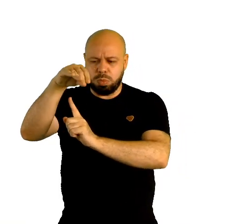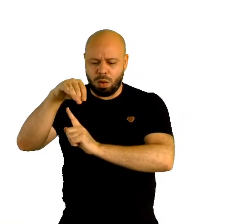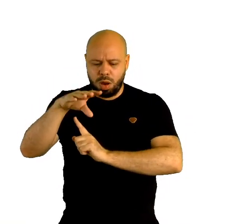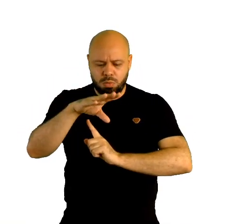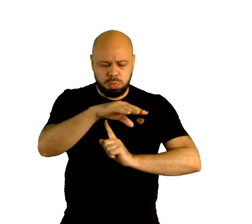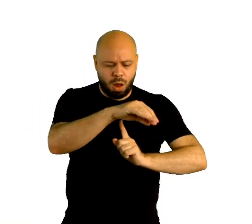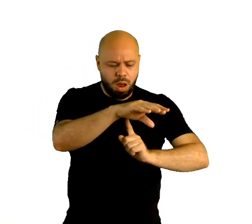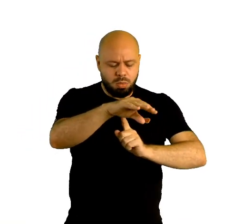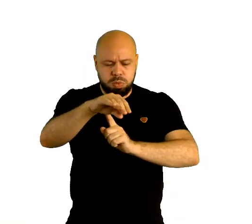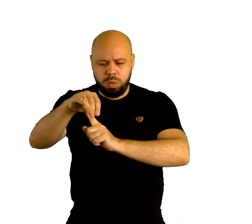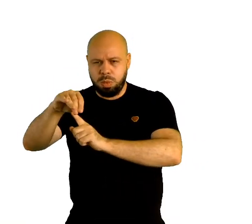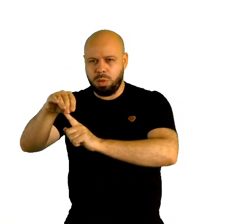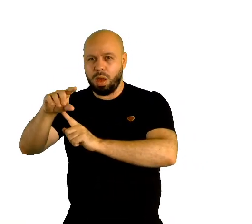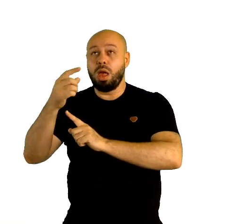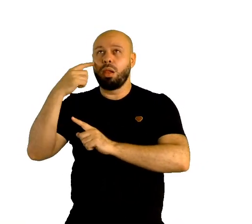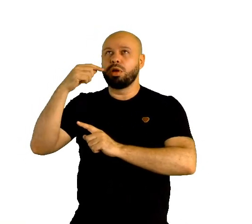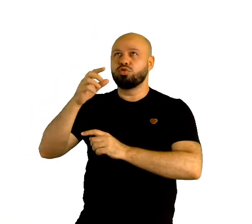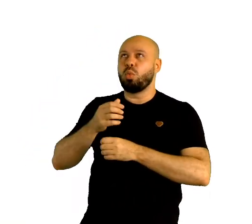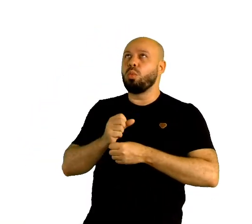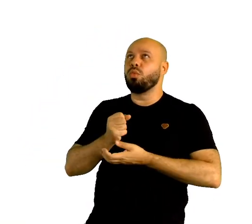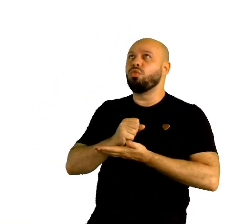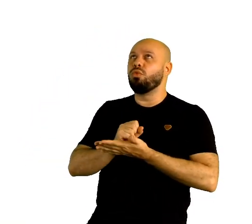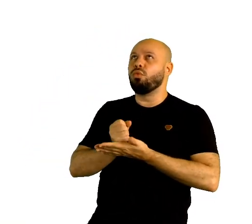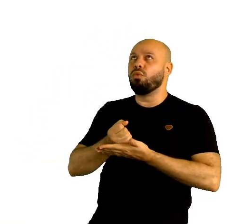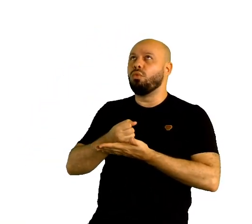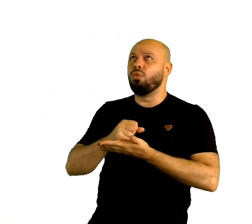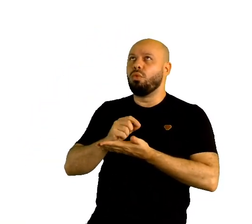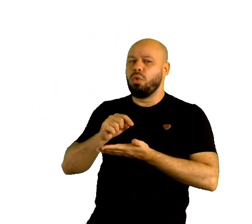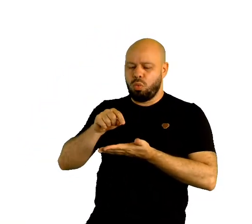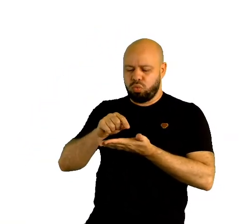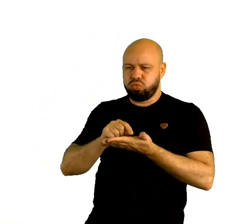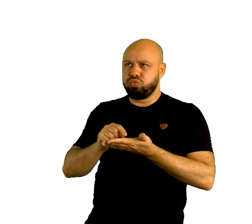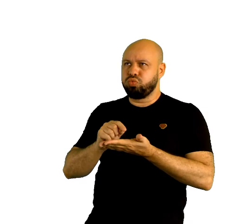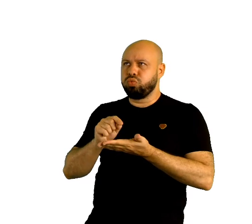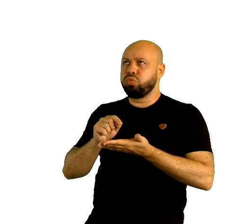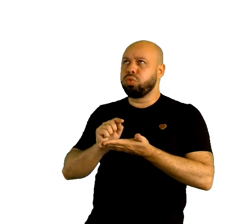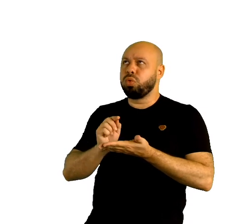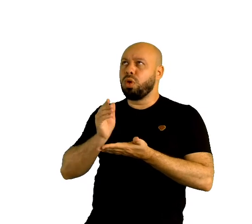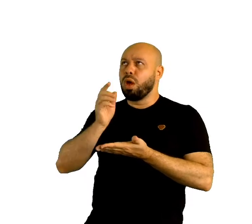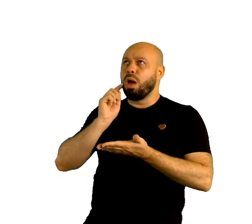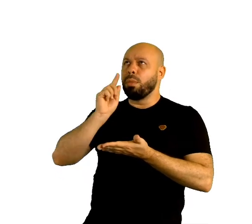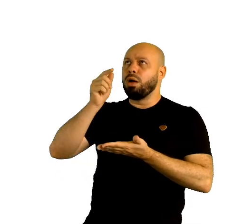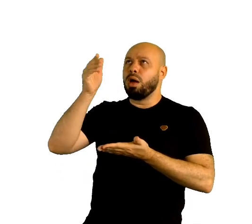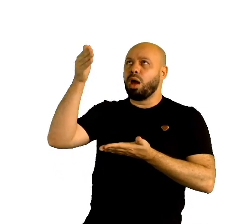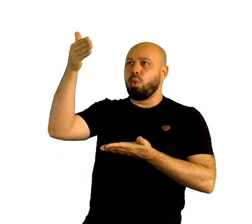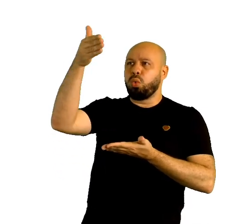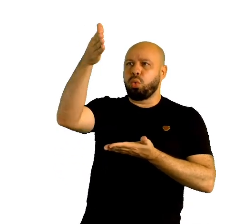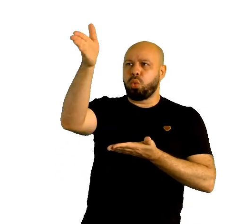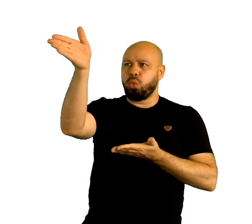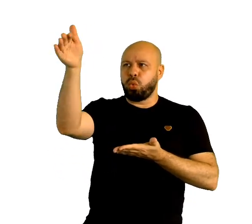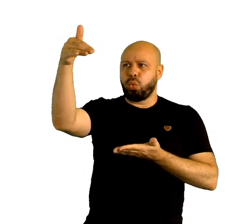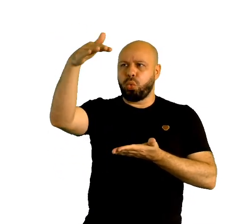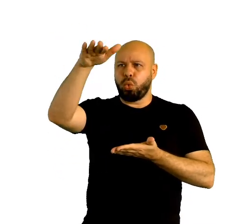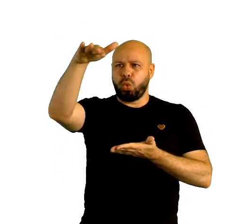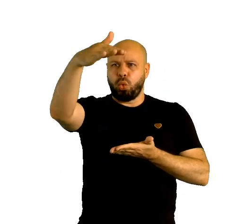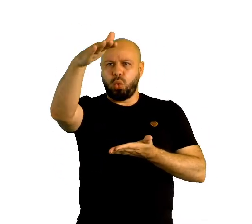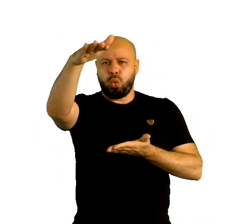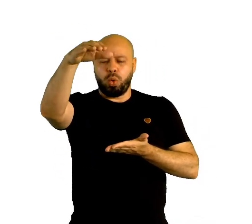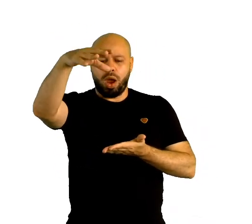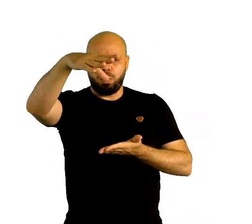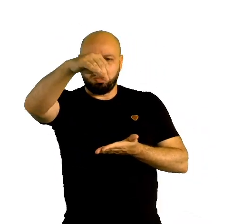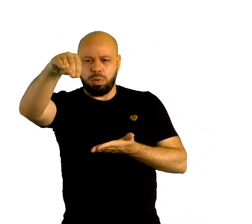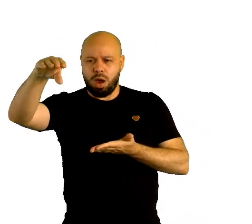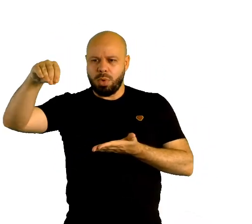deficiência nutricional em partes específicas da lavoura. Daí, com essas informações, o agricultor ele